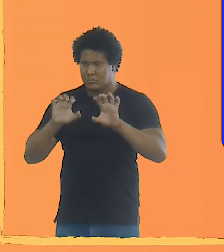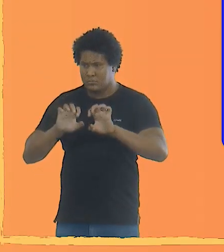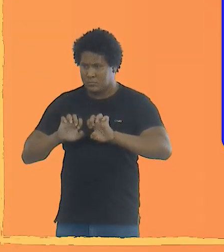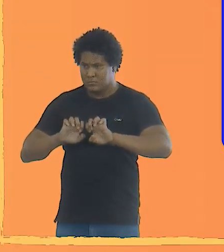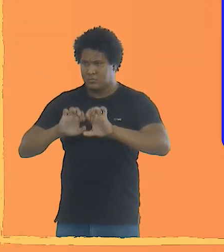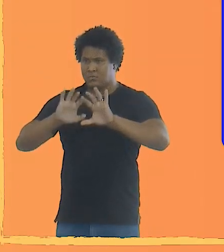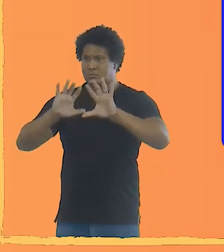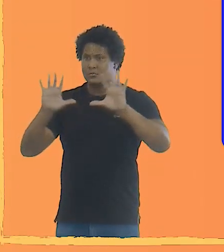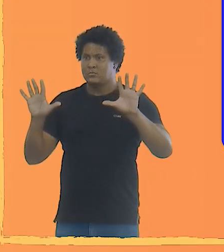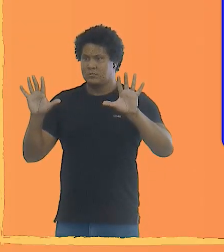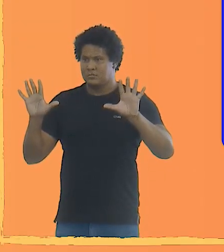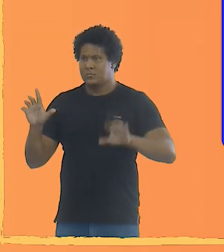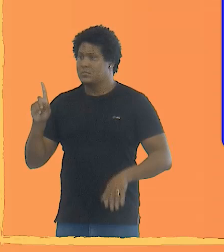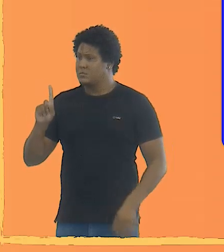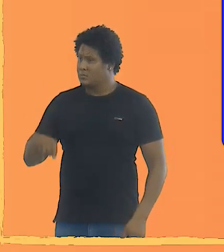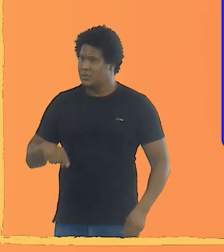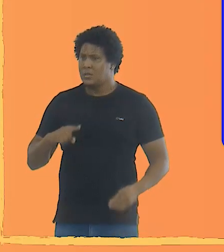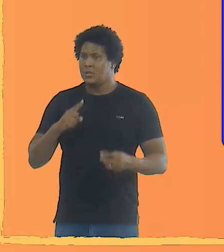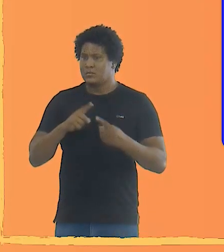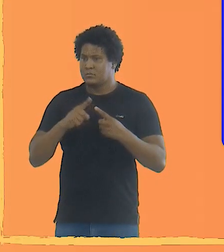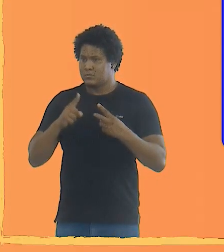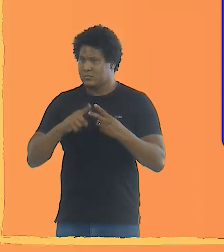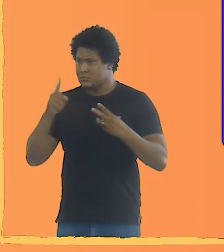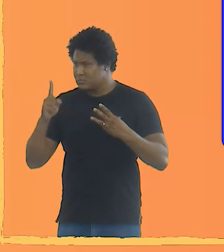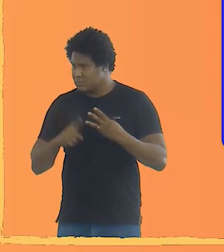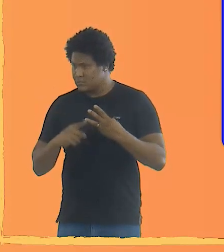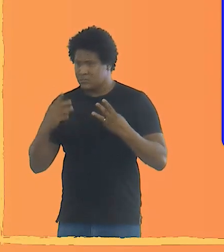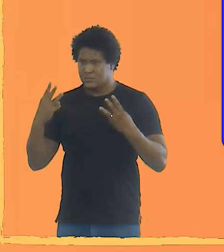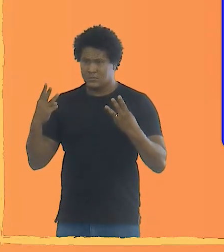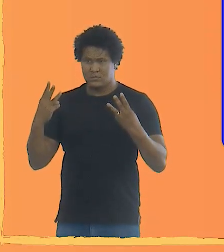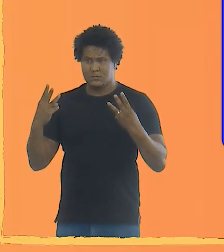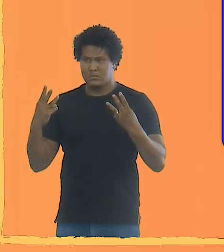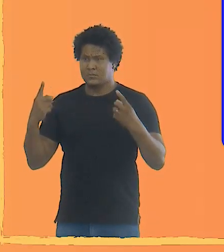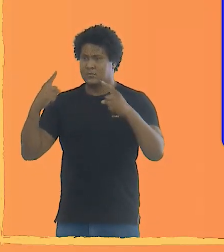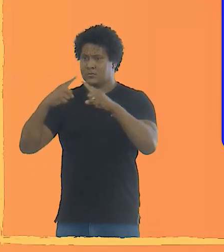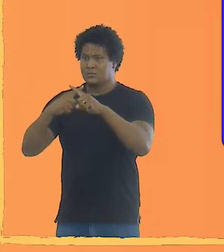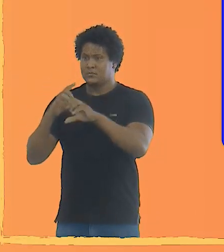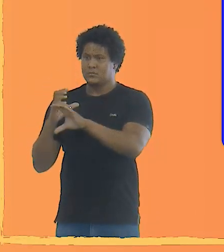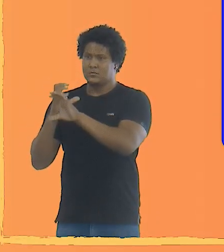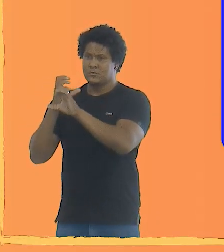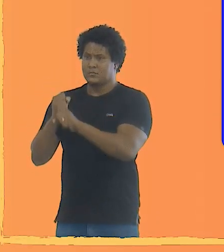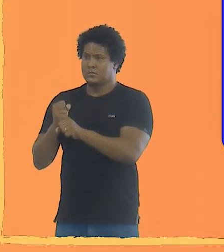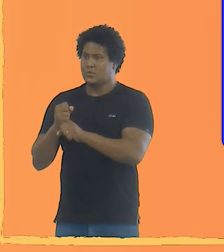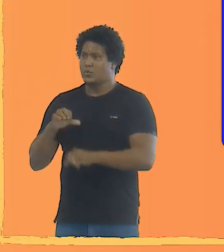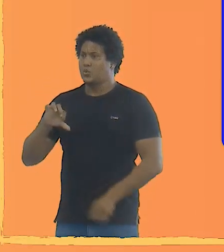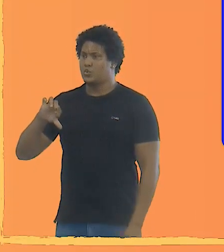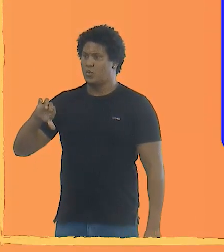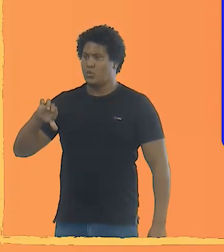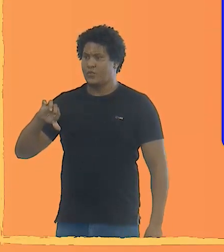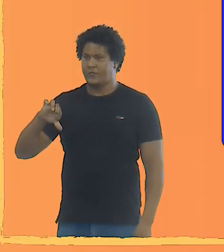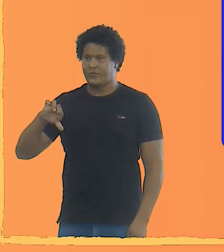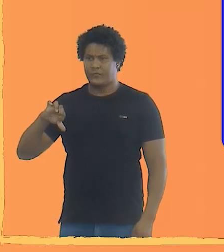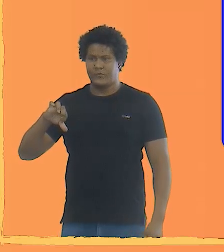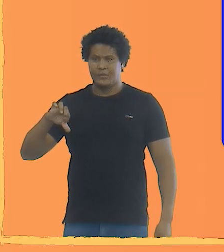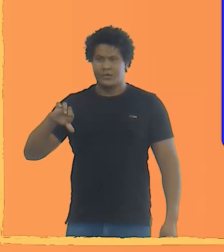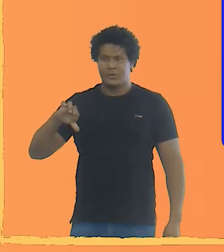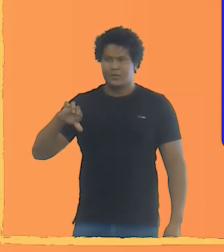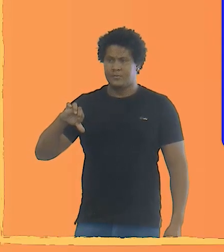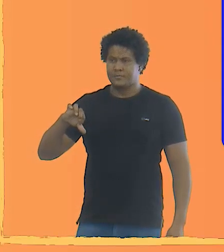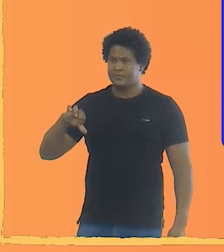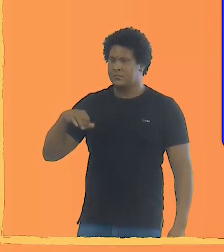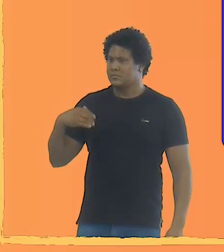aí, se você fizer 3 vezes 3, o resultado vai dar quanto? 9, né? Então, são 9 na